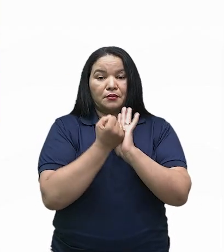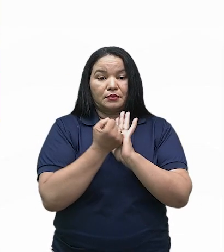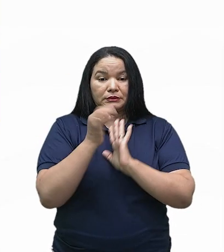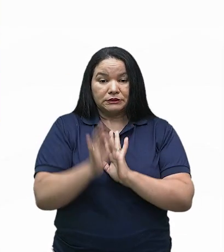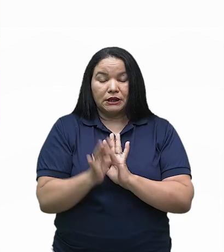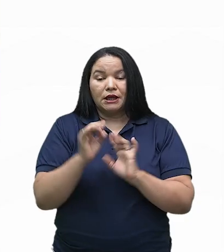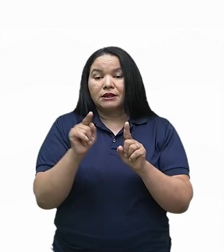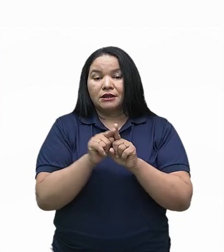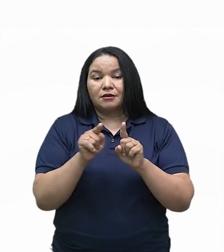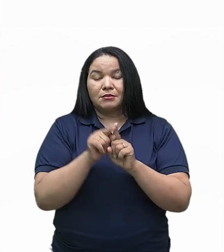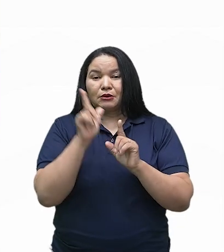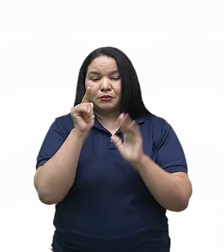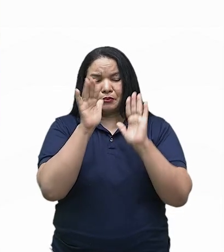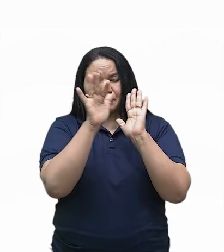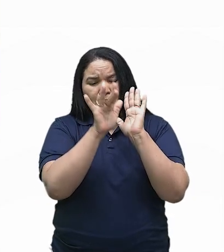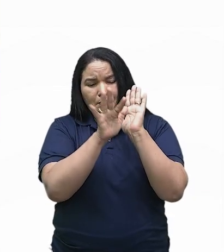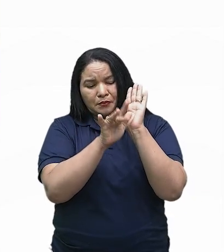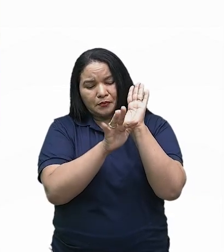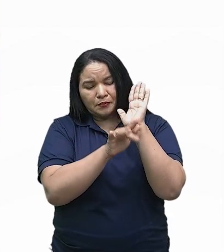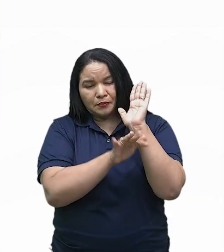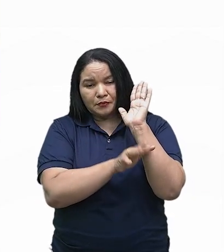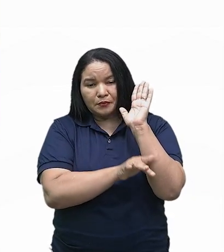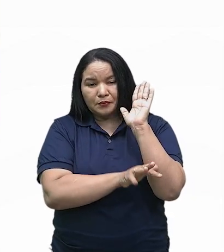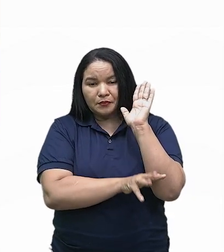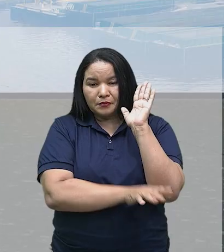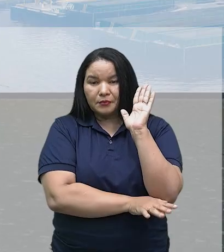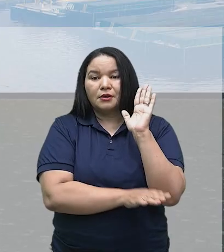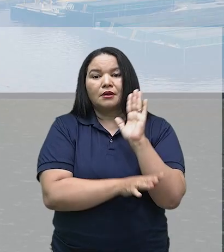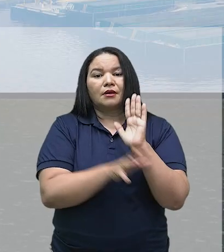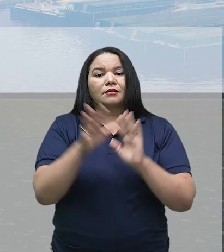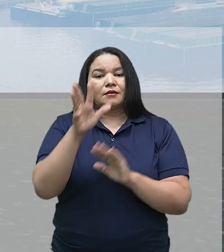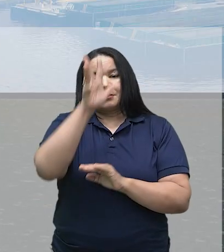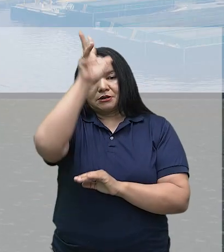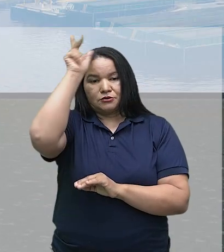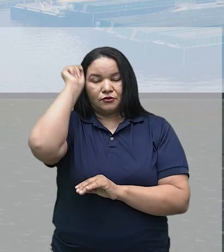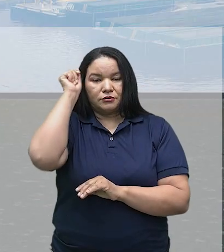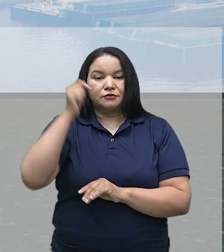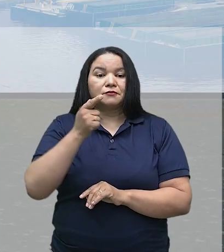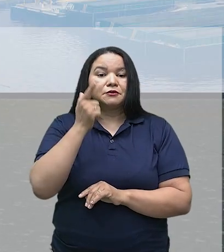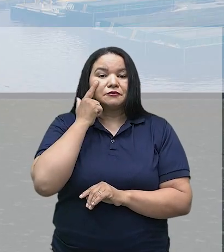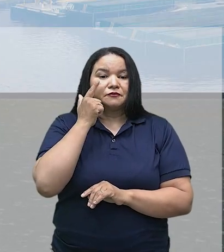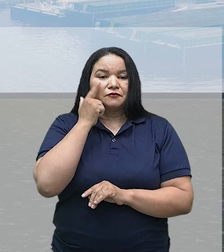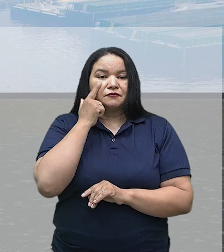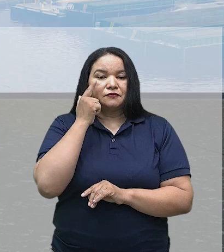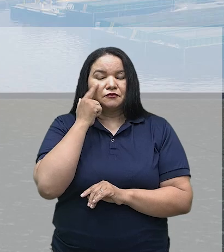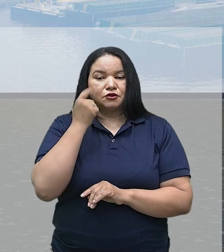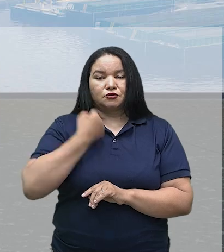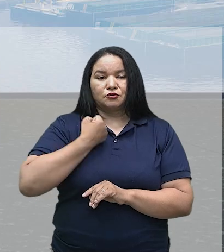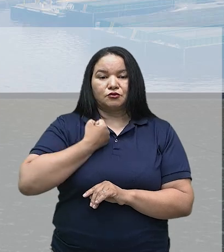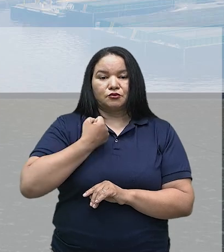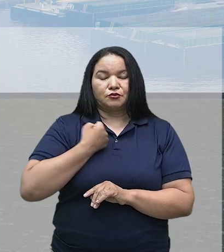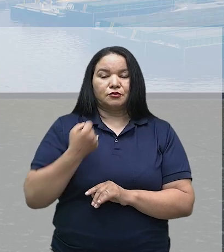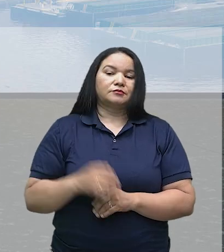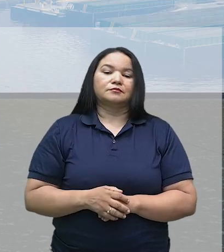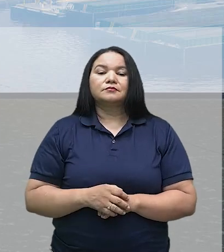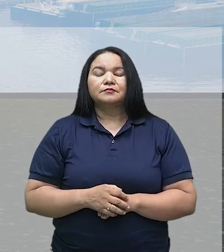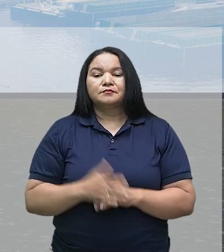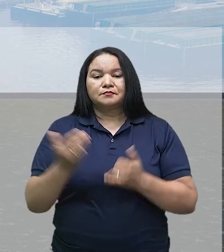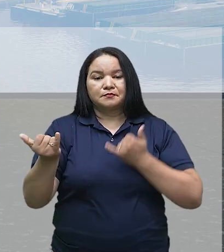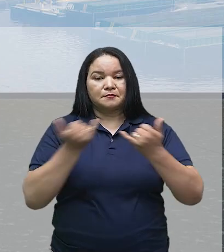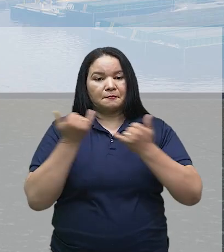seca extrema que ocorreu no estado do Amazonas. Observem aqui que nós temos um